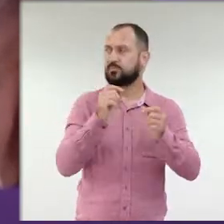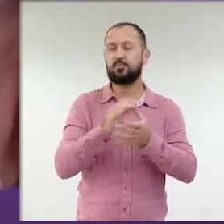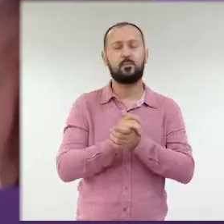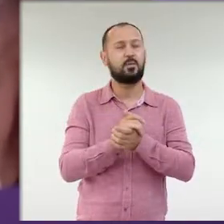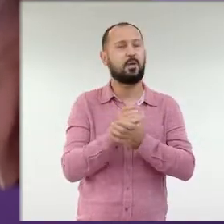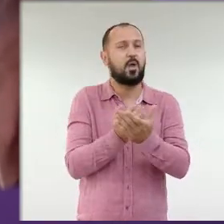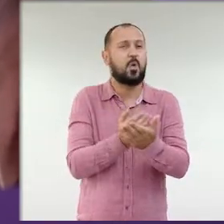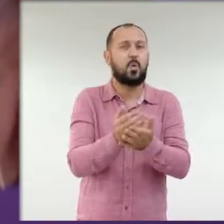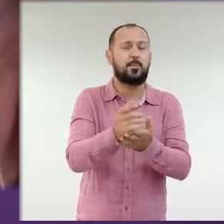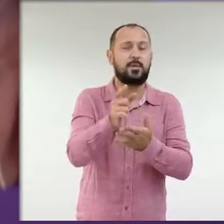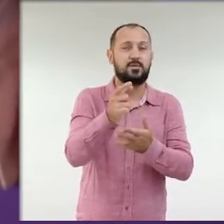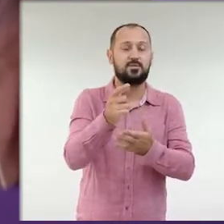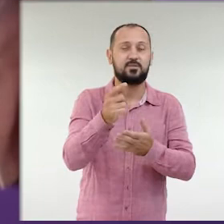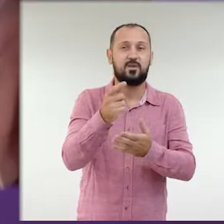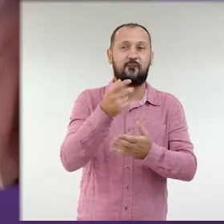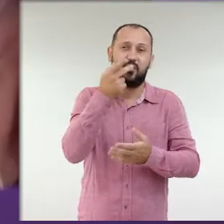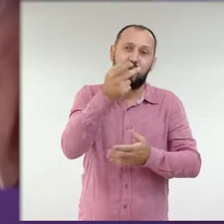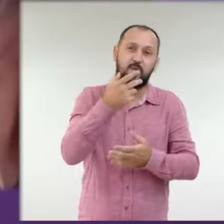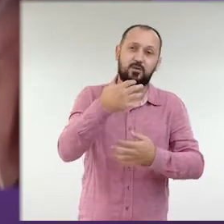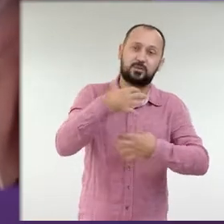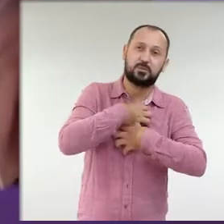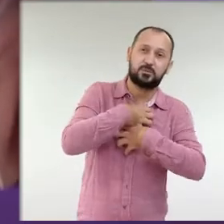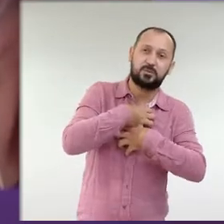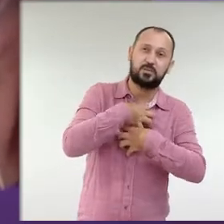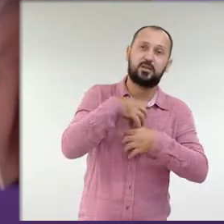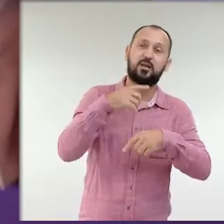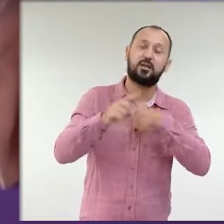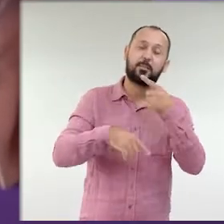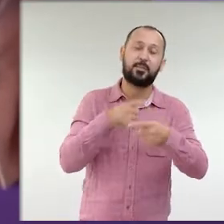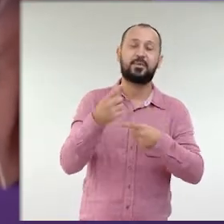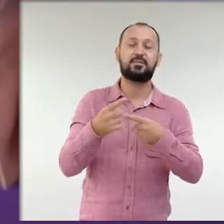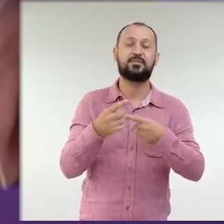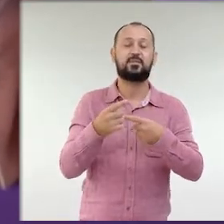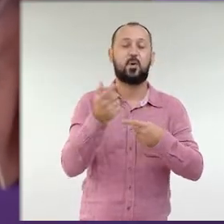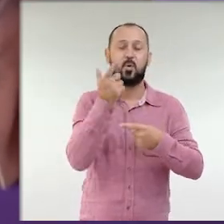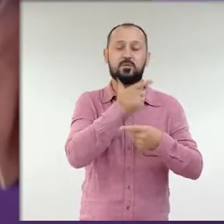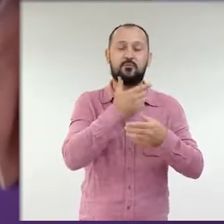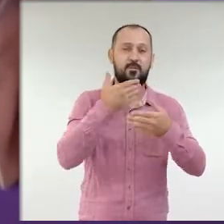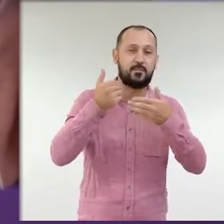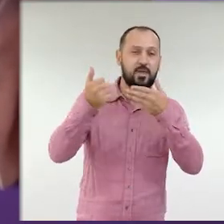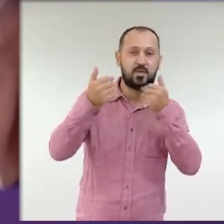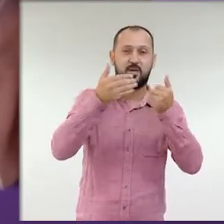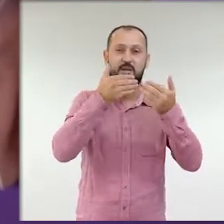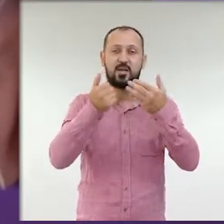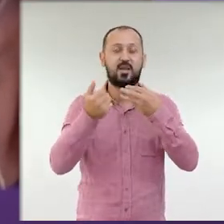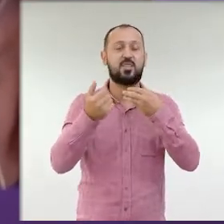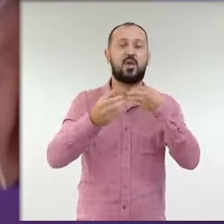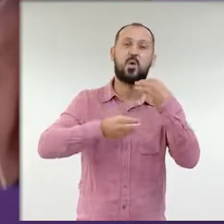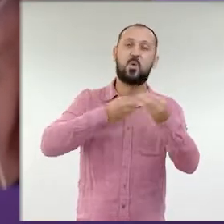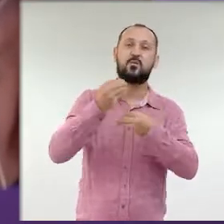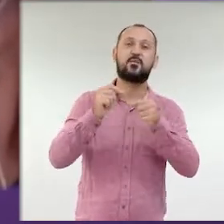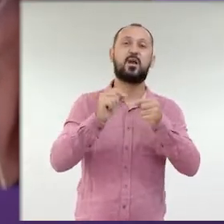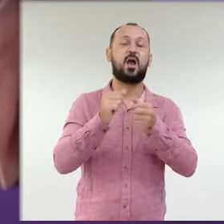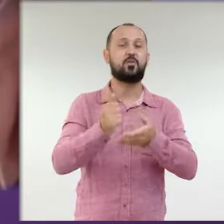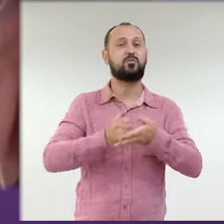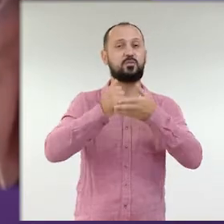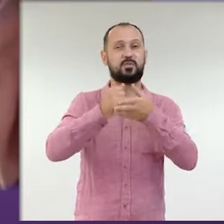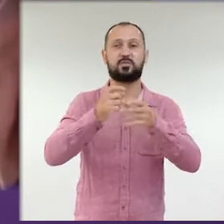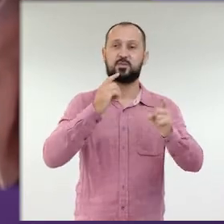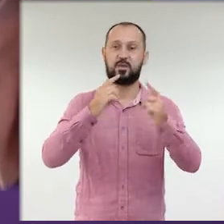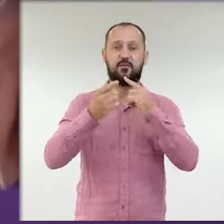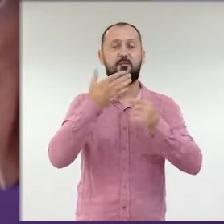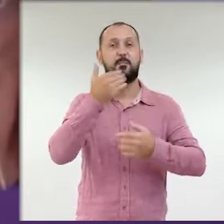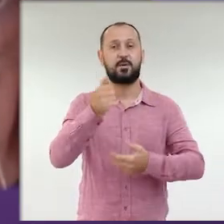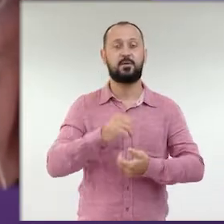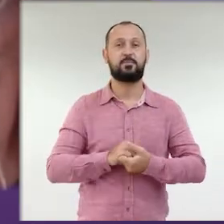que tem aqui no início chocado, mas que aos pouquinhos vocês já foram melhorando o ambiente, fazendo com que esse diálogo fosse